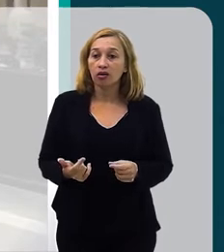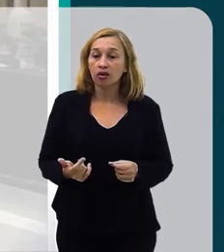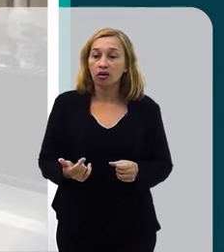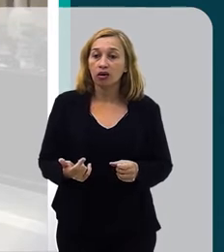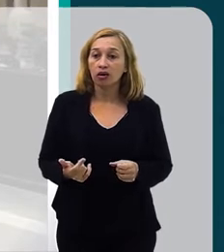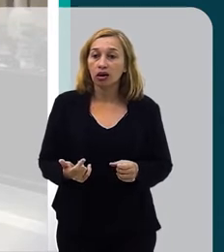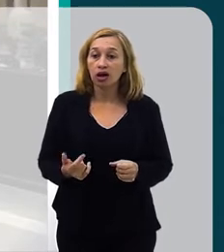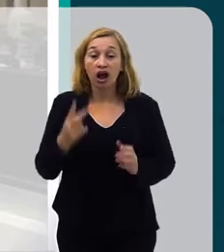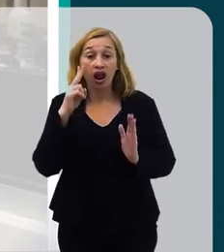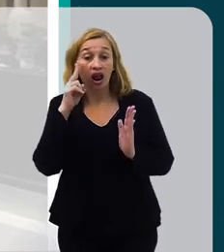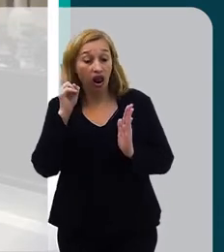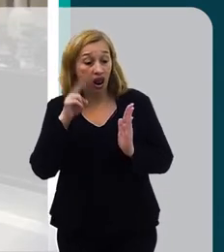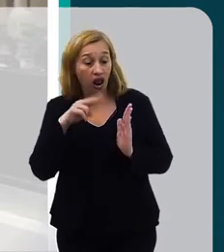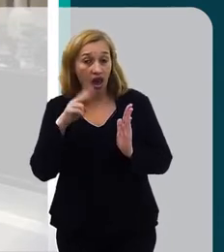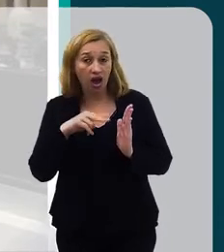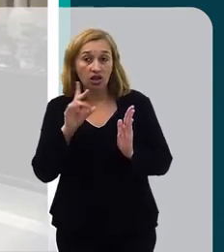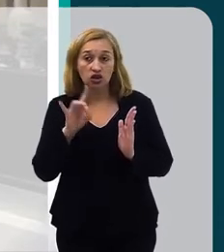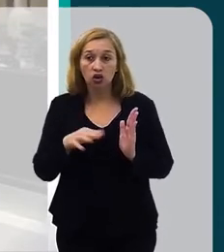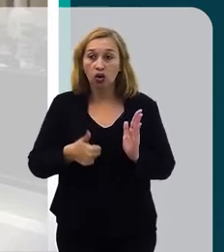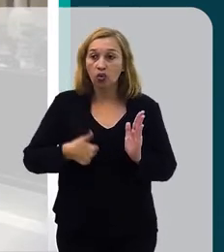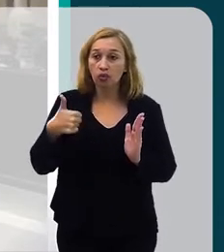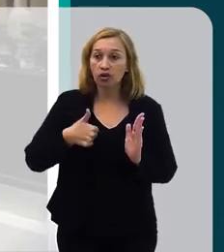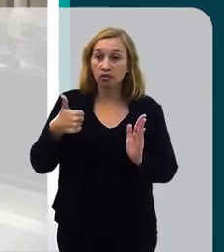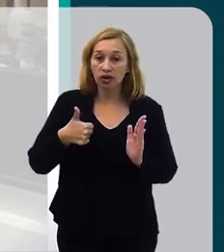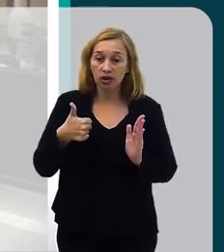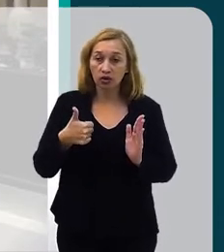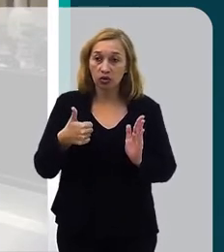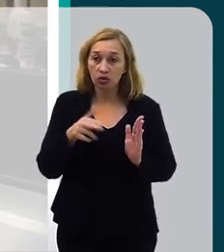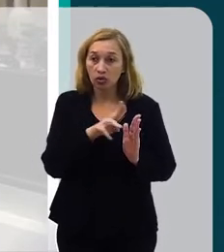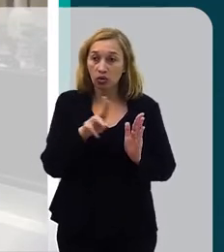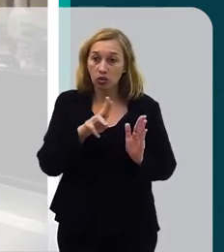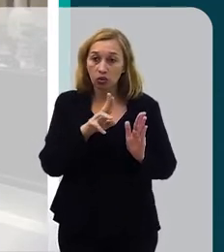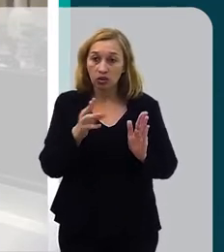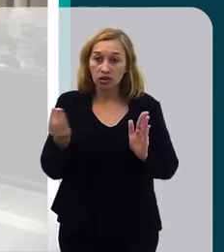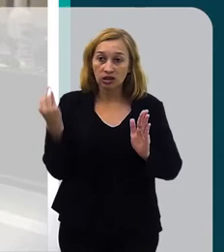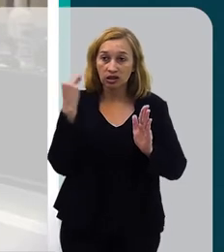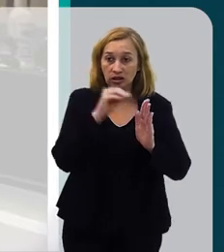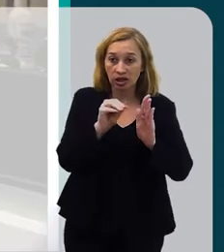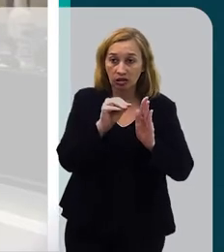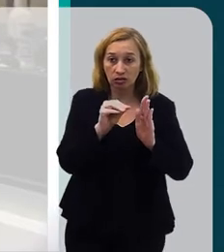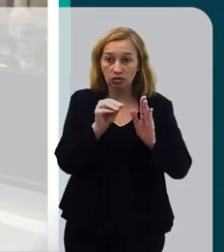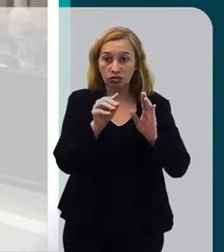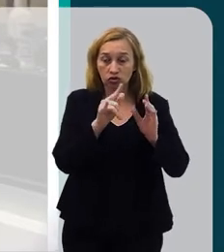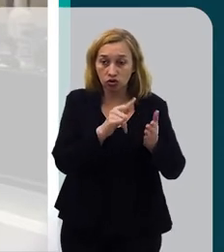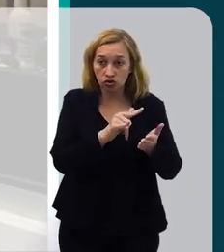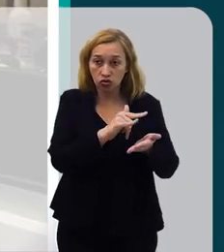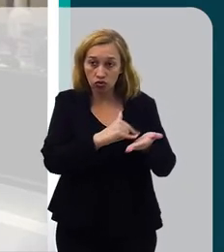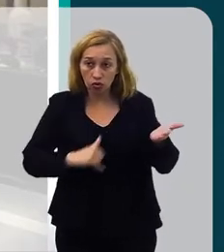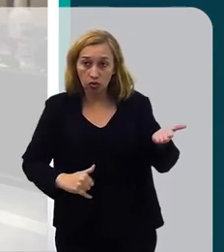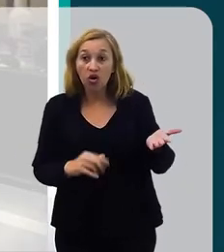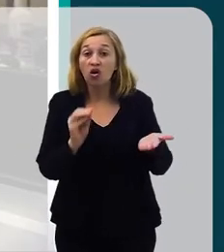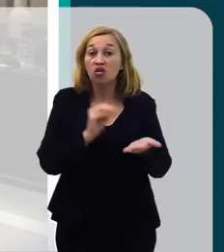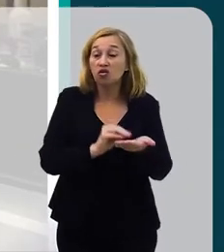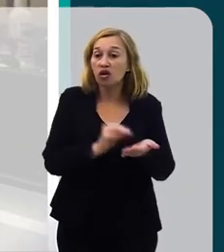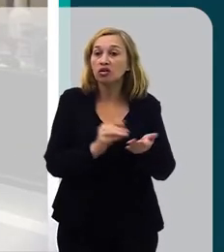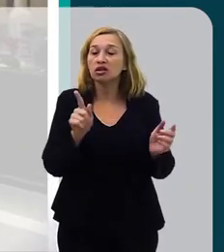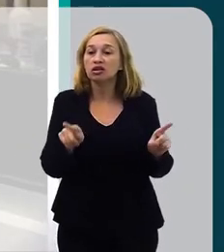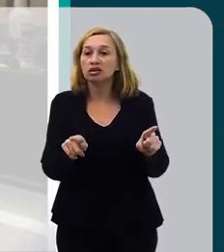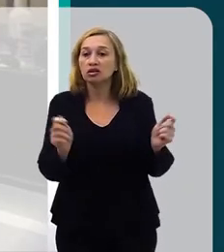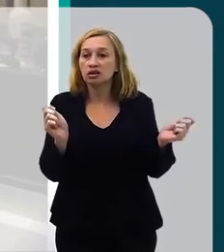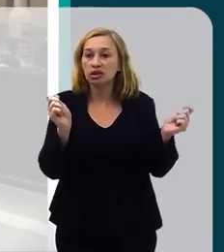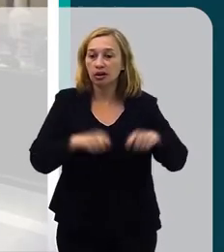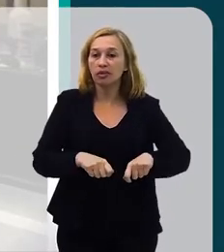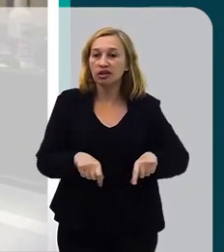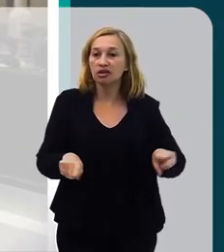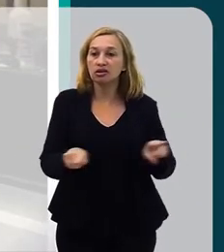foi se condicionado a ler a primeira coisa que vem dentro de um documento, né? Então,